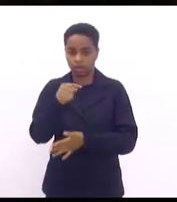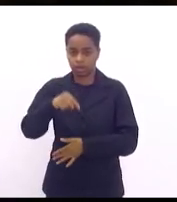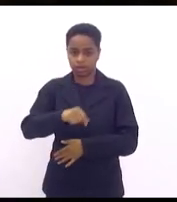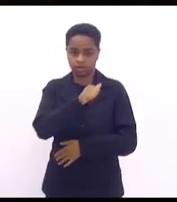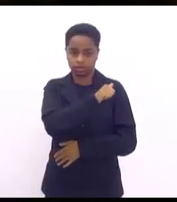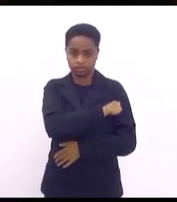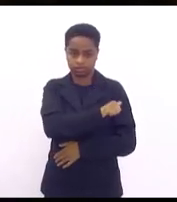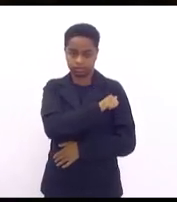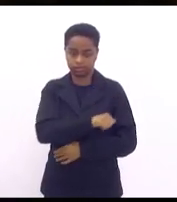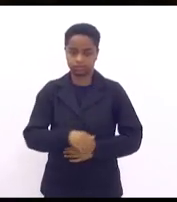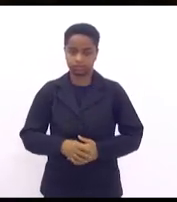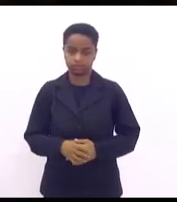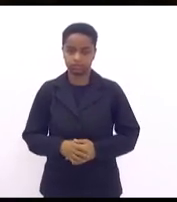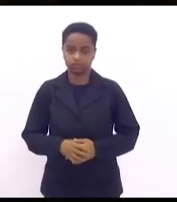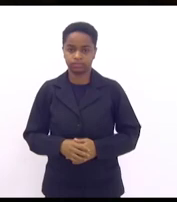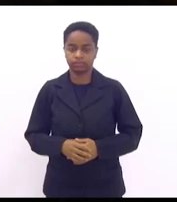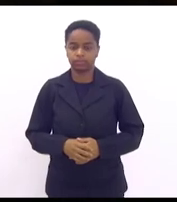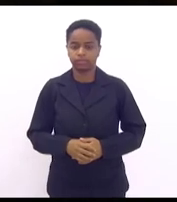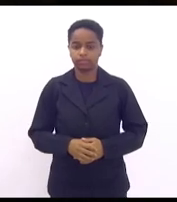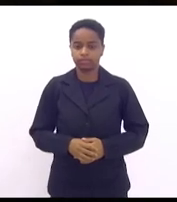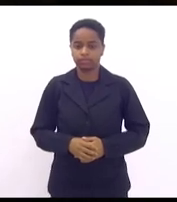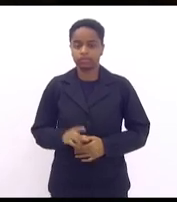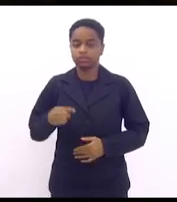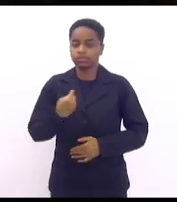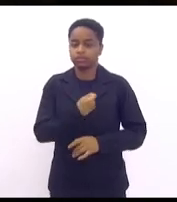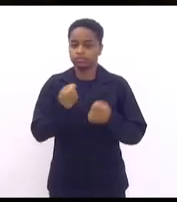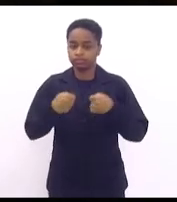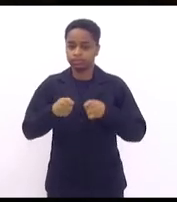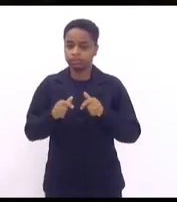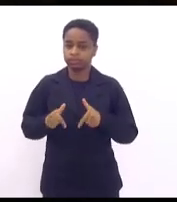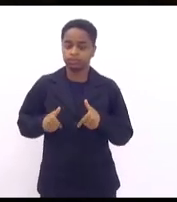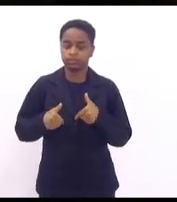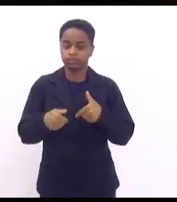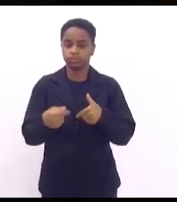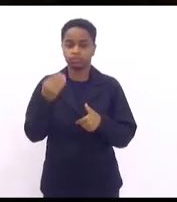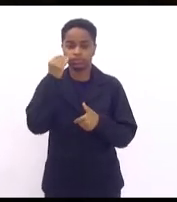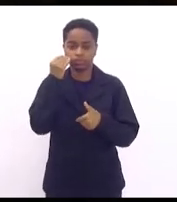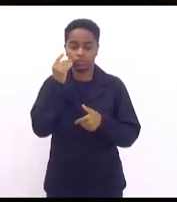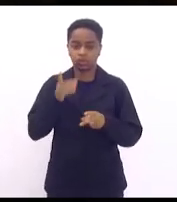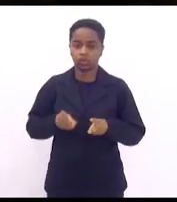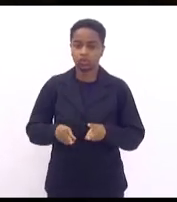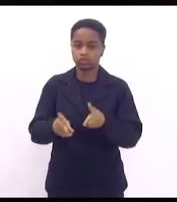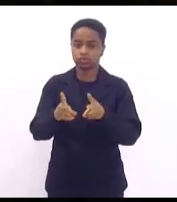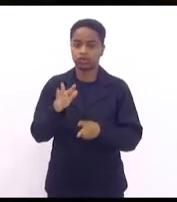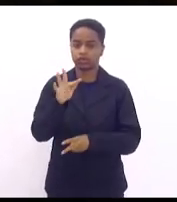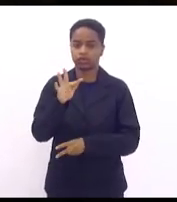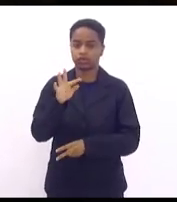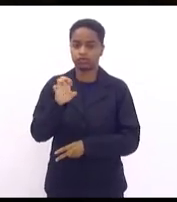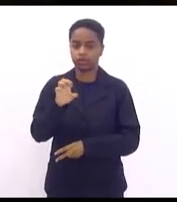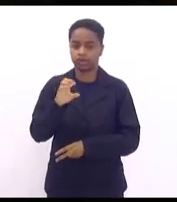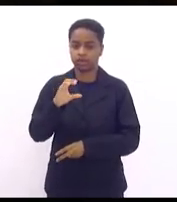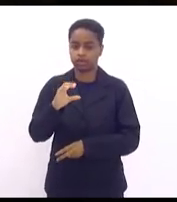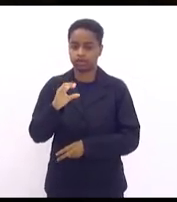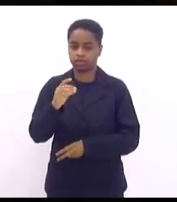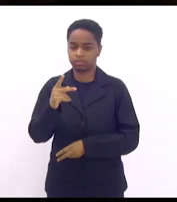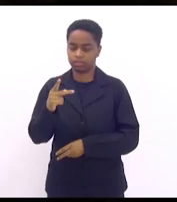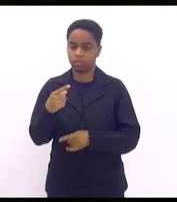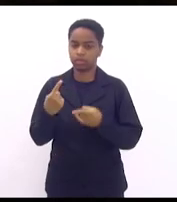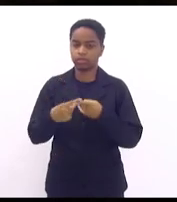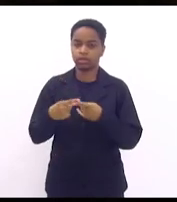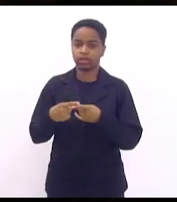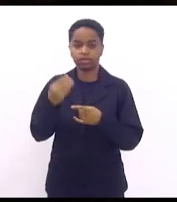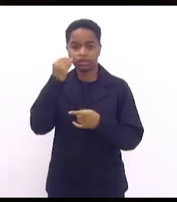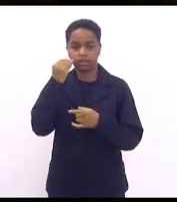Estado. Nós tivemos que batalhar para manter o FECP, esse Fundo Estadual de Combate à Pobreza, tivemos